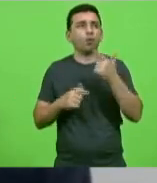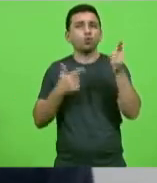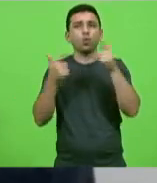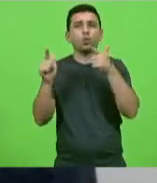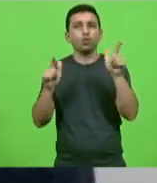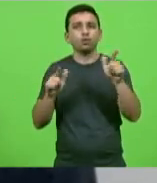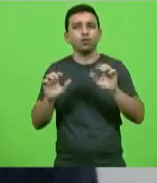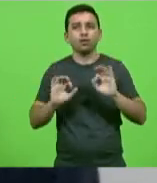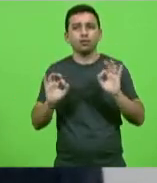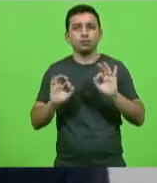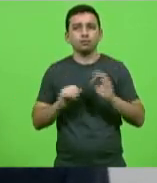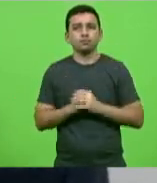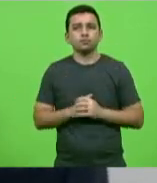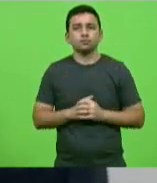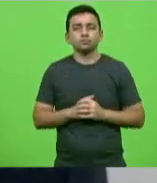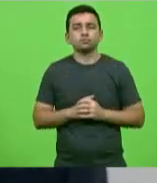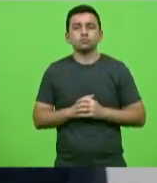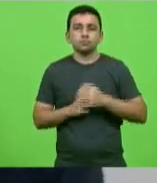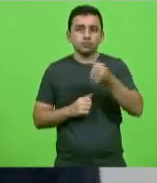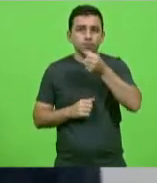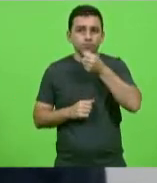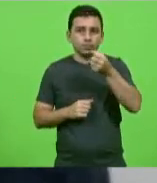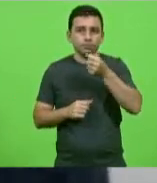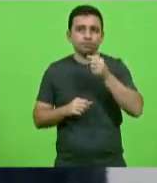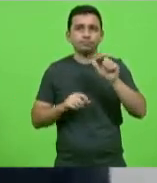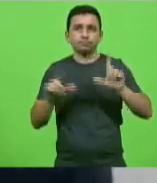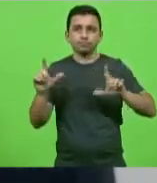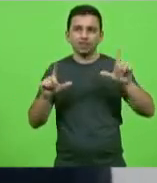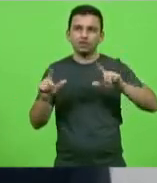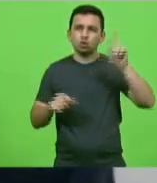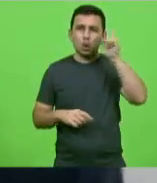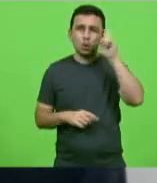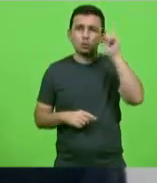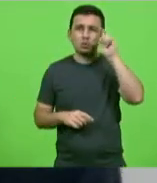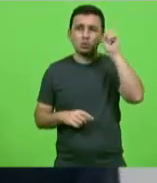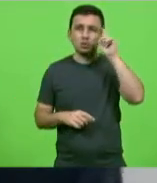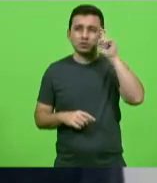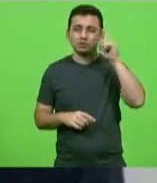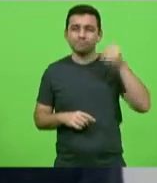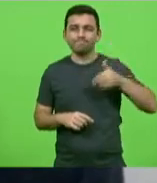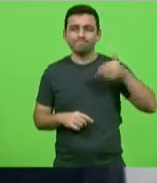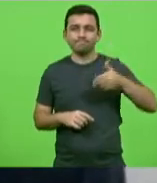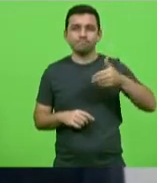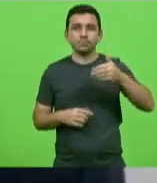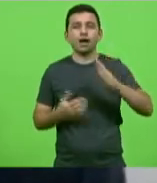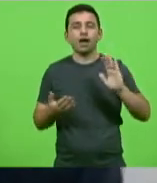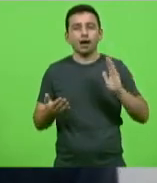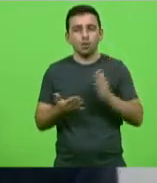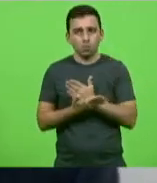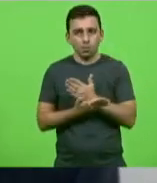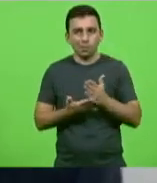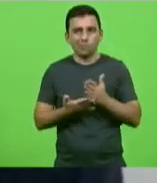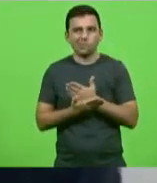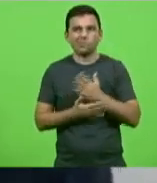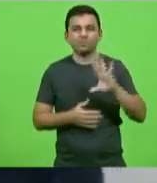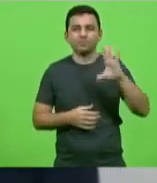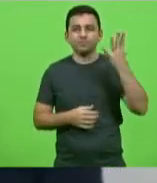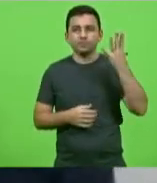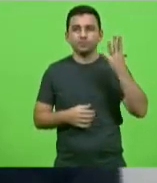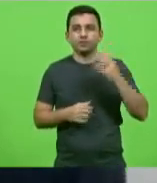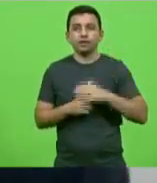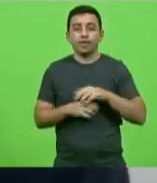coisa. Recorde-se que as coletivas de imprensa eram diárias. Nelas, em algumas oportunidades,